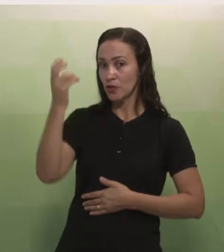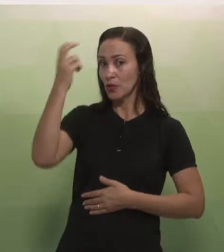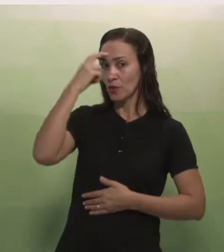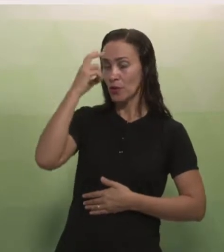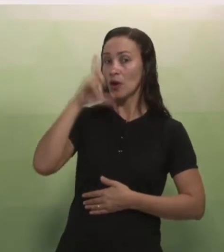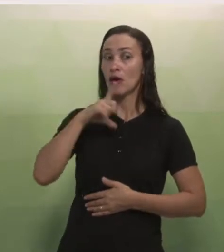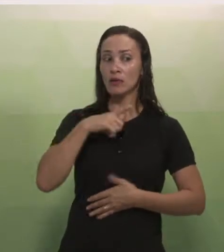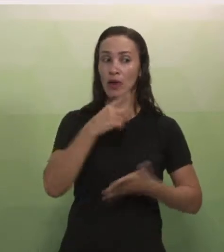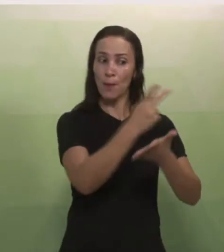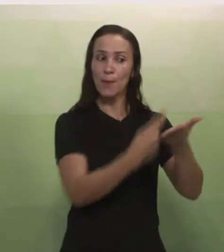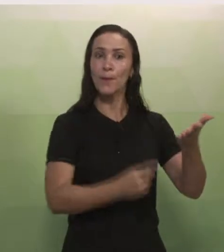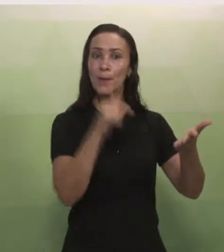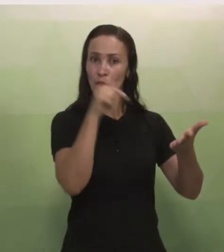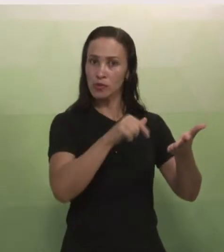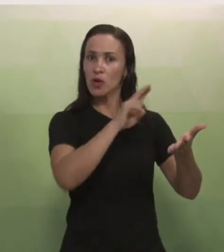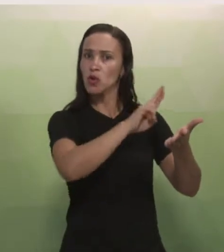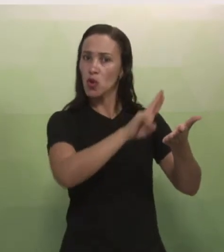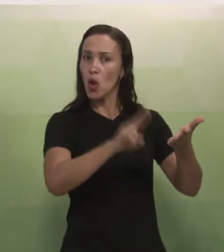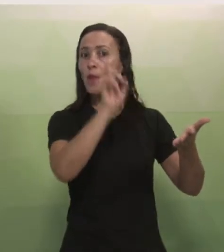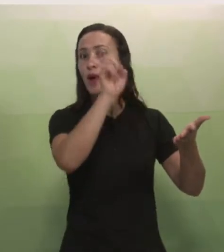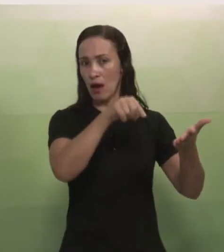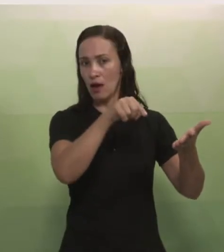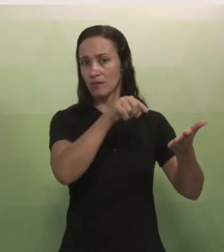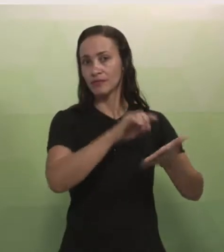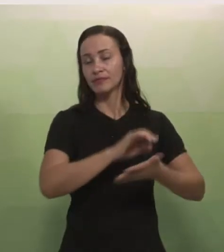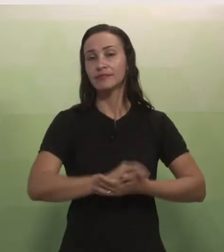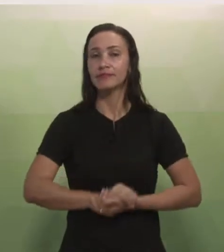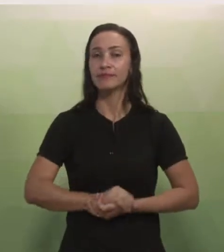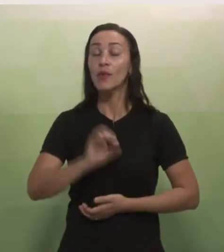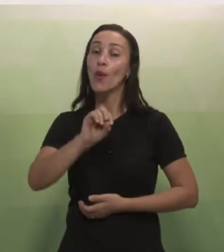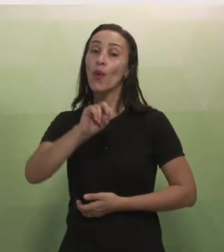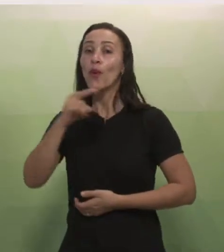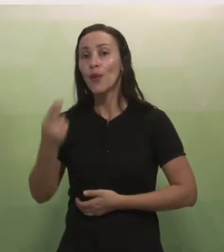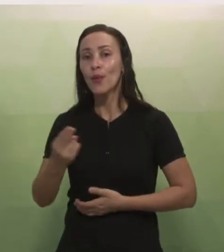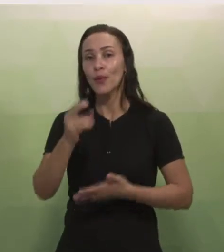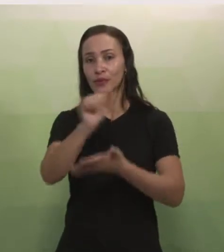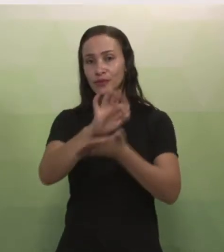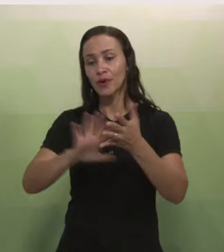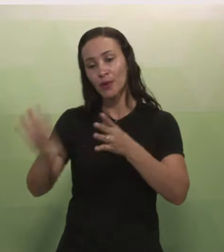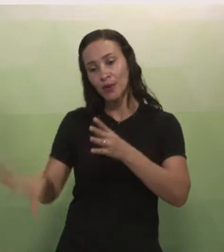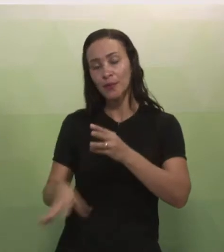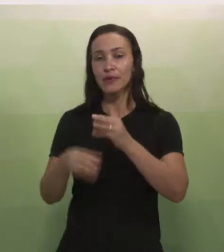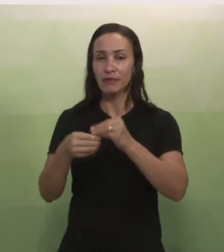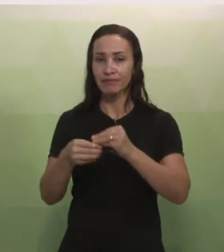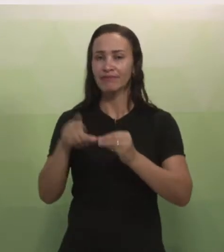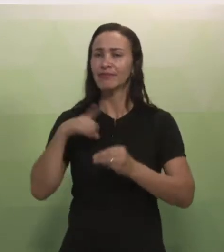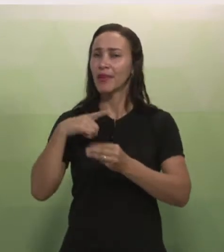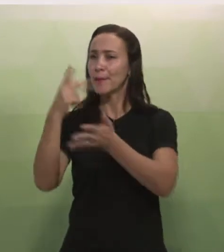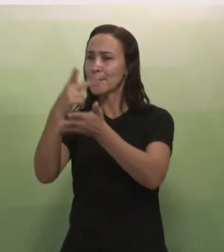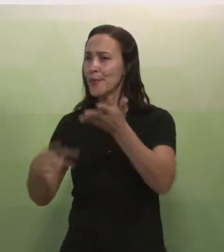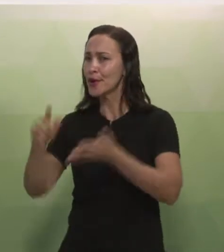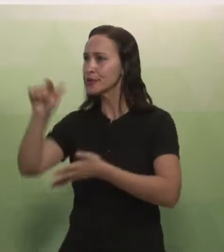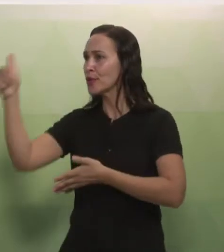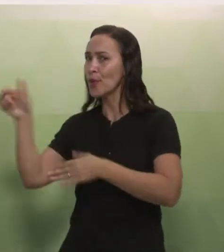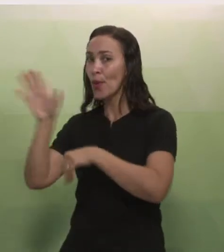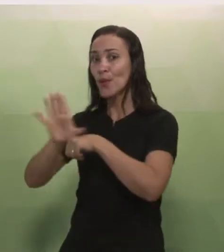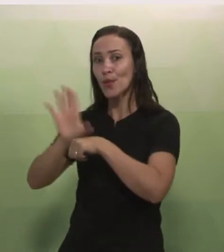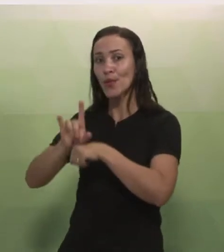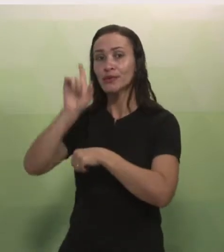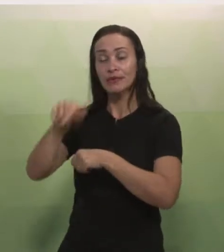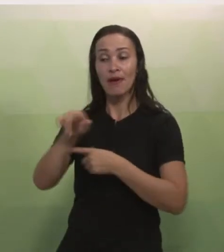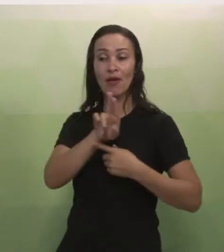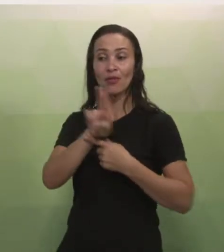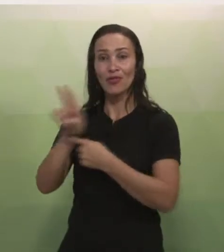há projetos que constam esse nome, ou atividades complementares, porque há projetos de curso